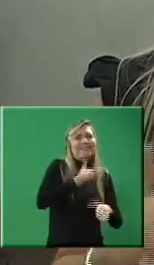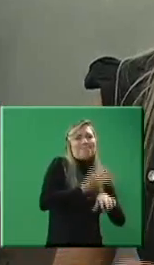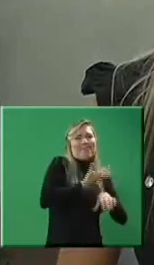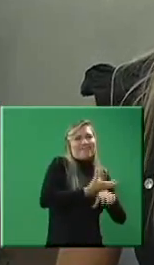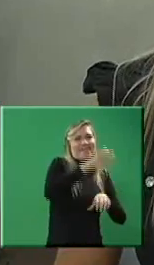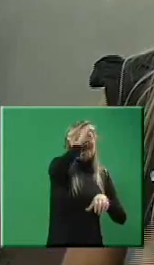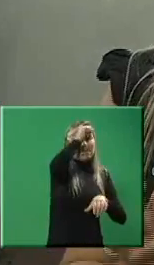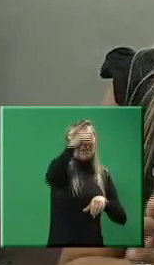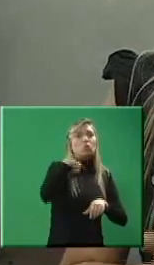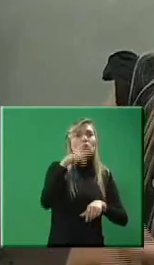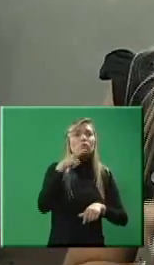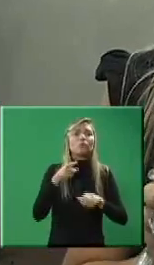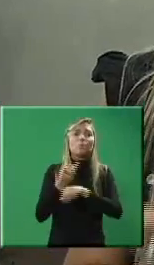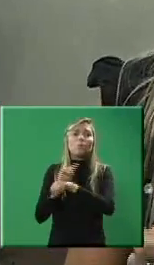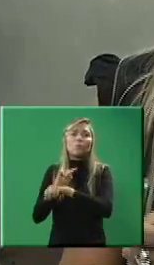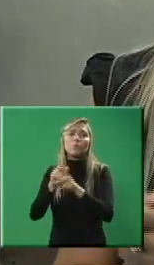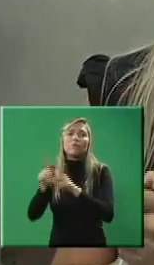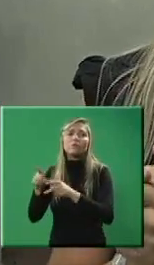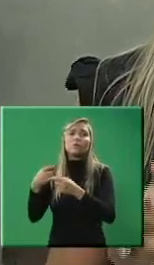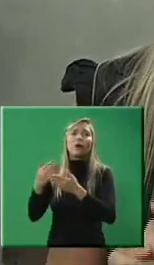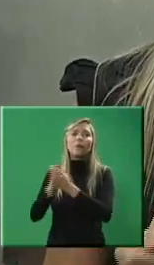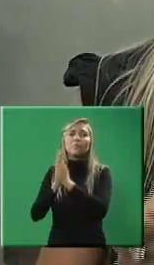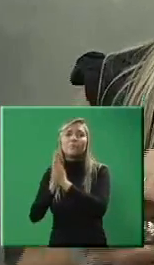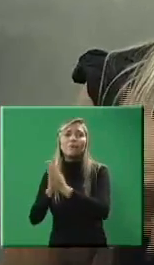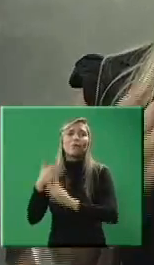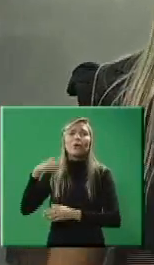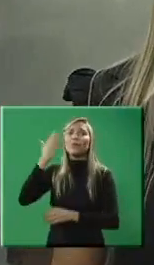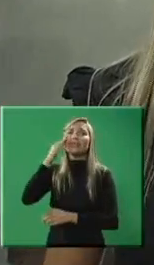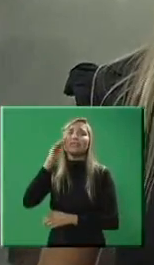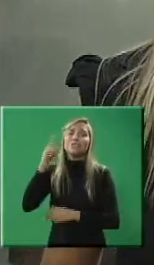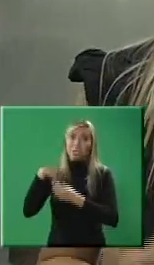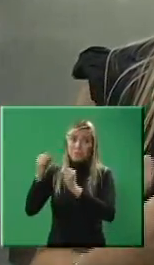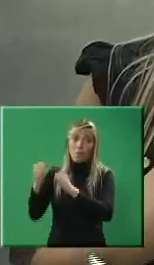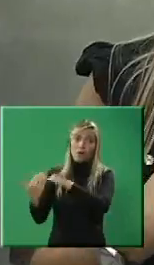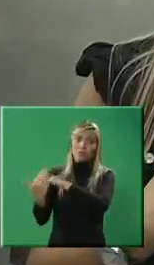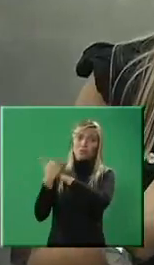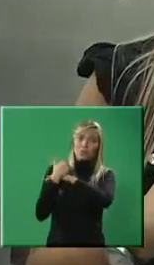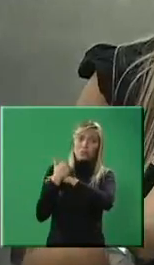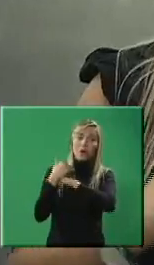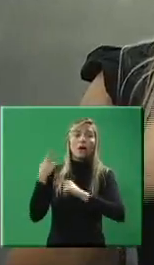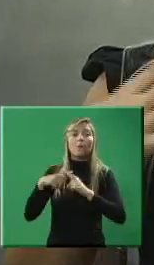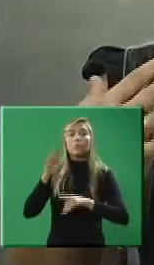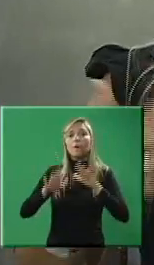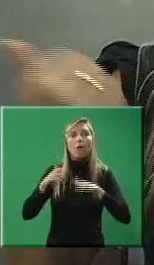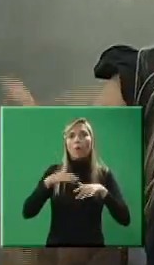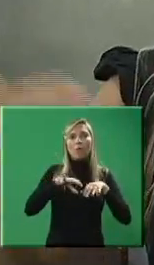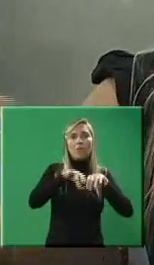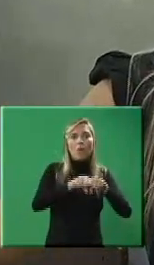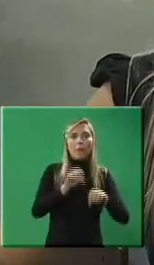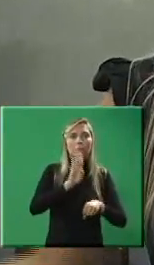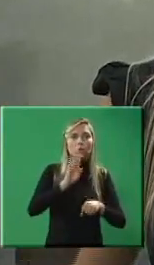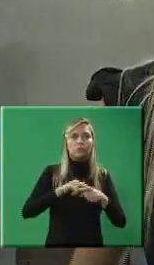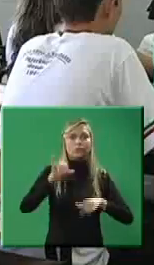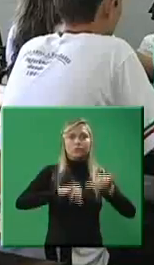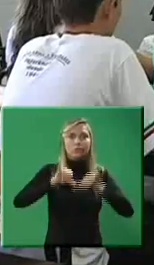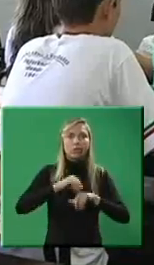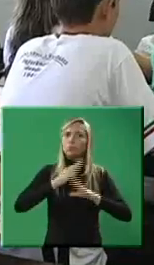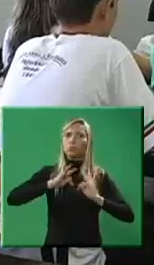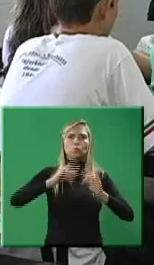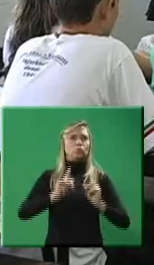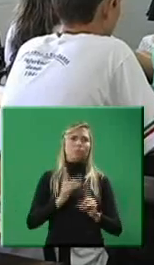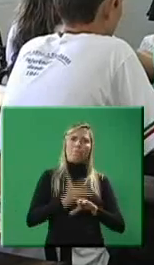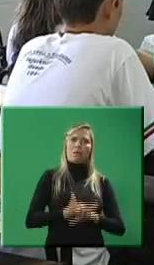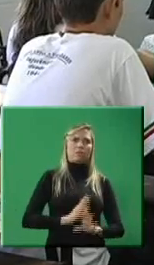que eu tenho, eu procuro o professor, falo, nossa, eu não entendi o que você está dizendo, você pode me ajudar? Porque, assim, às vezes, eu não sou formada em Biologia e Química e vi em todas as